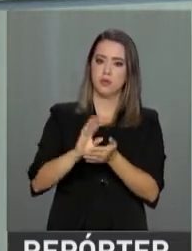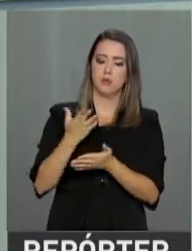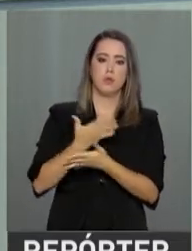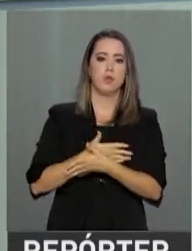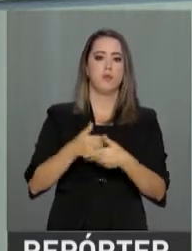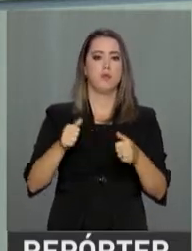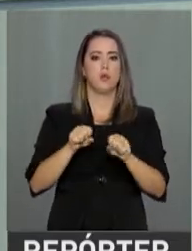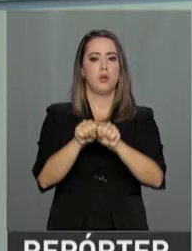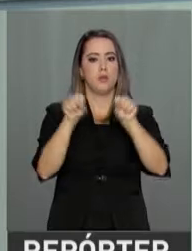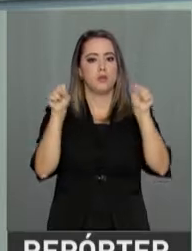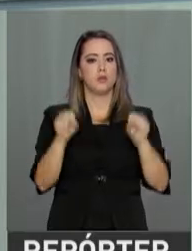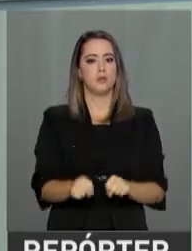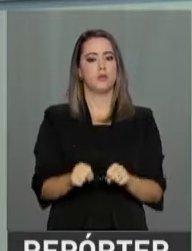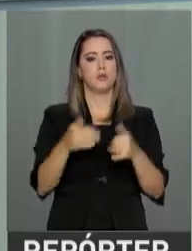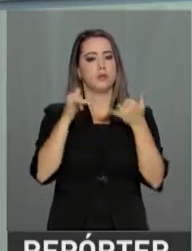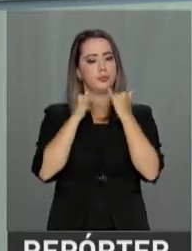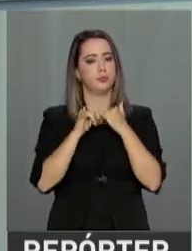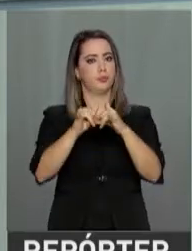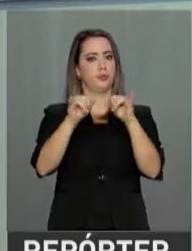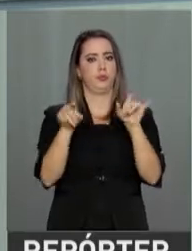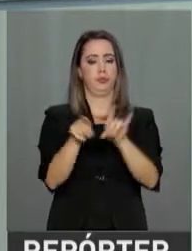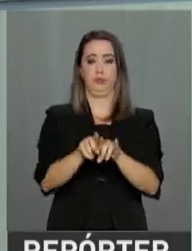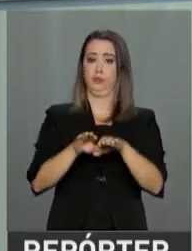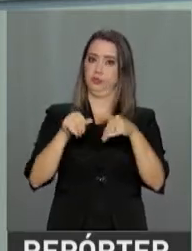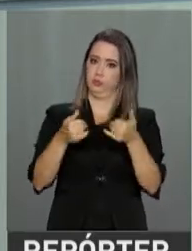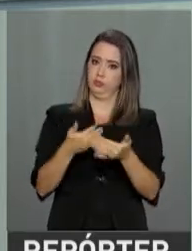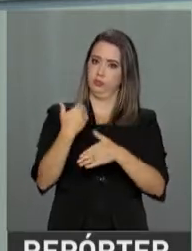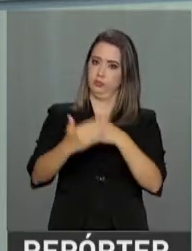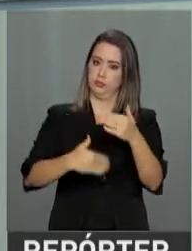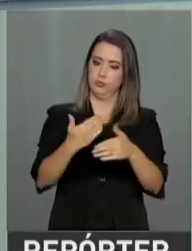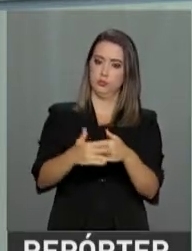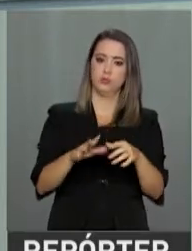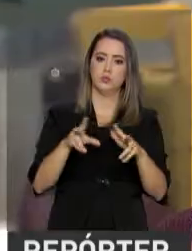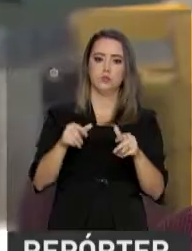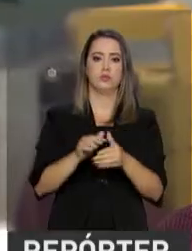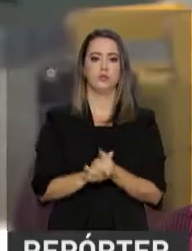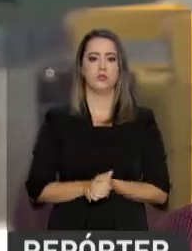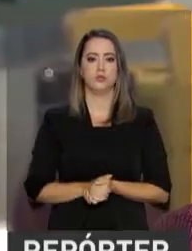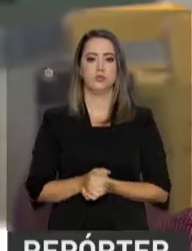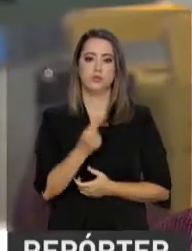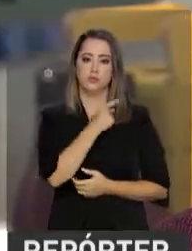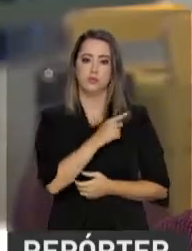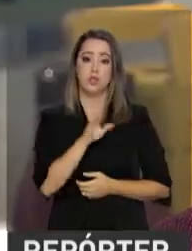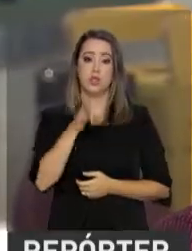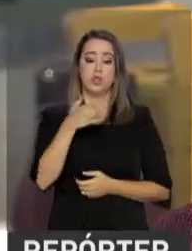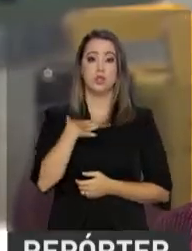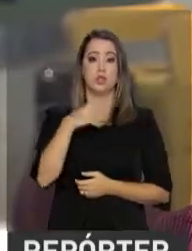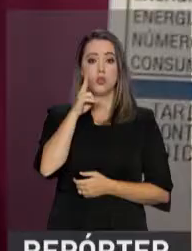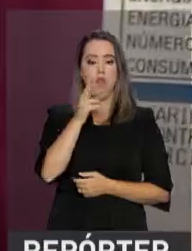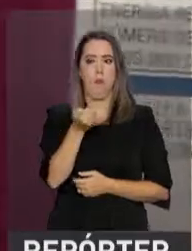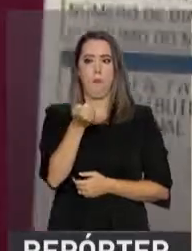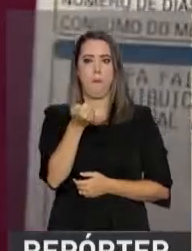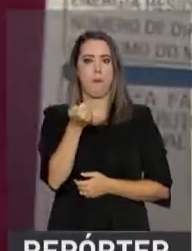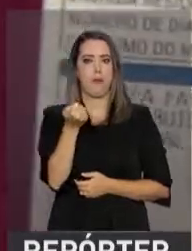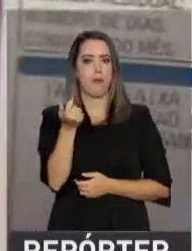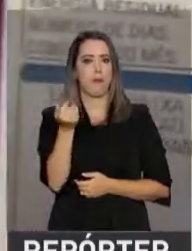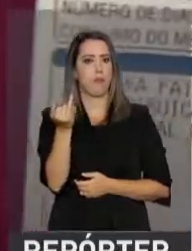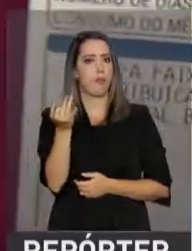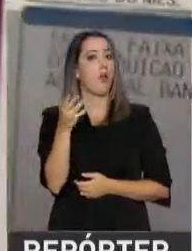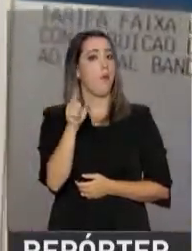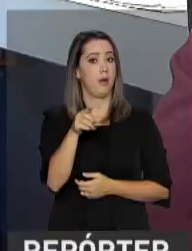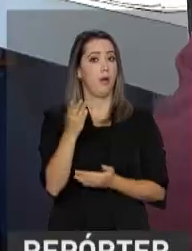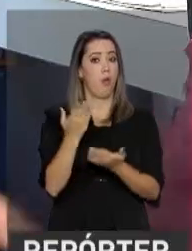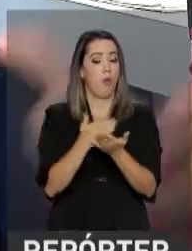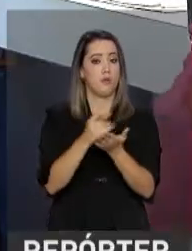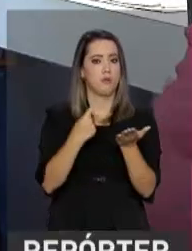vantajoso sistema elétrico brasileiro e para a sustentabilidade de um modo geral eo josé estão já está contando os dias para aderir à nova